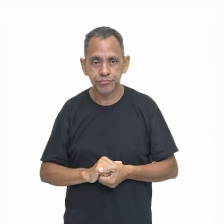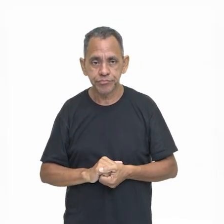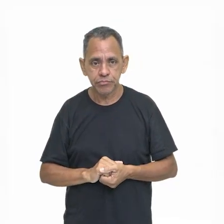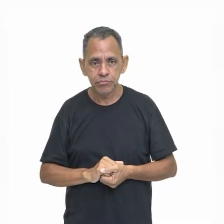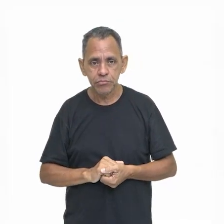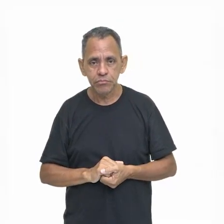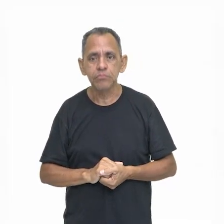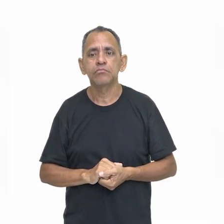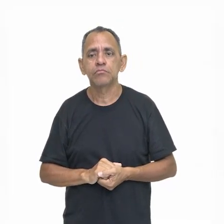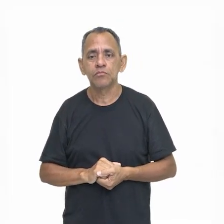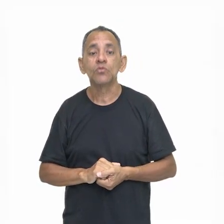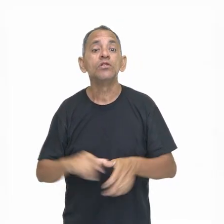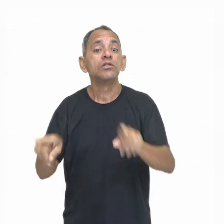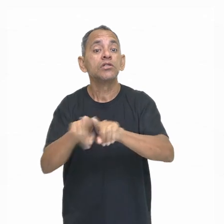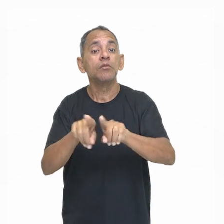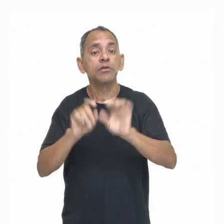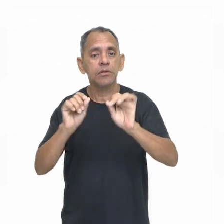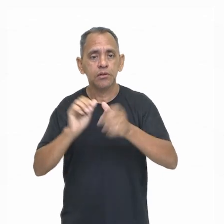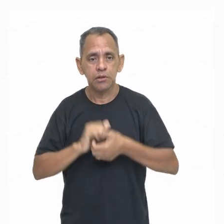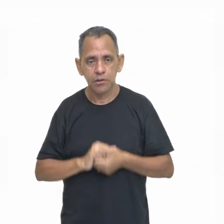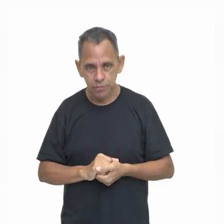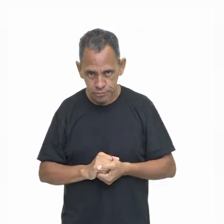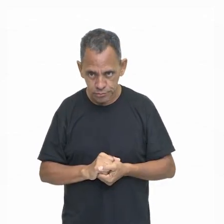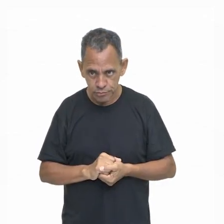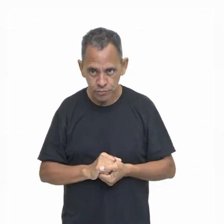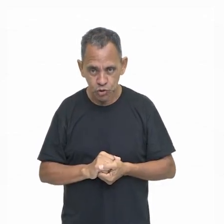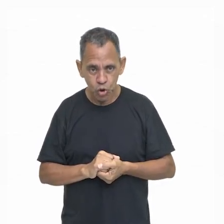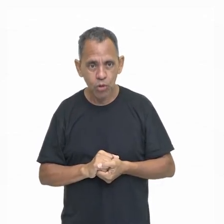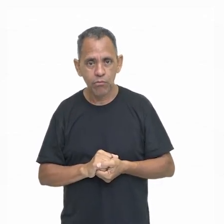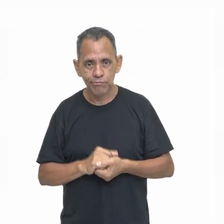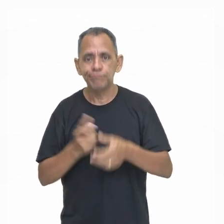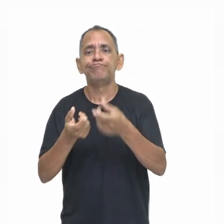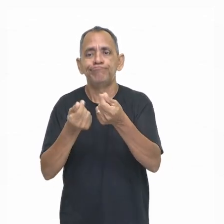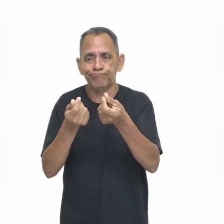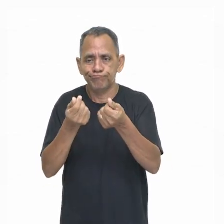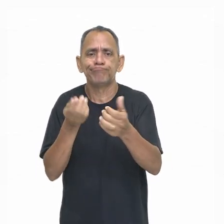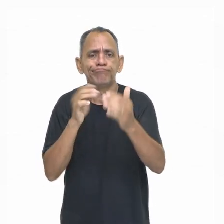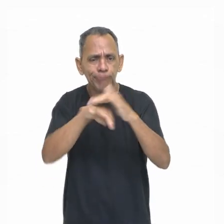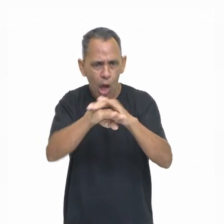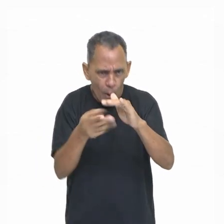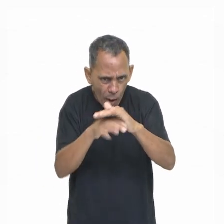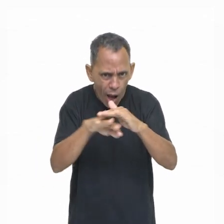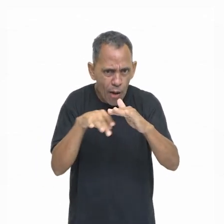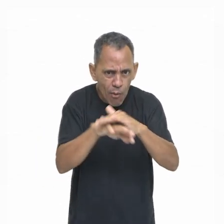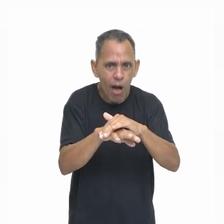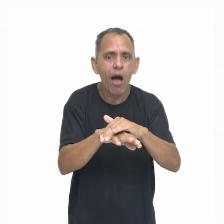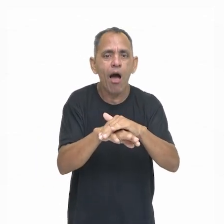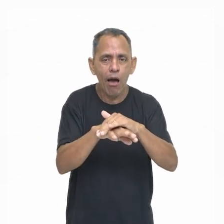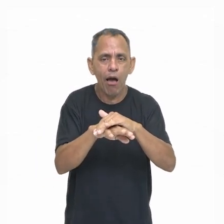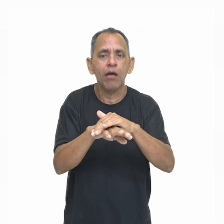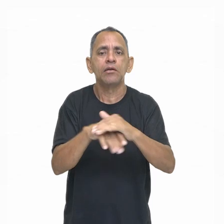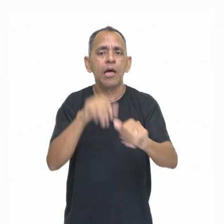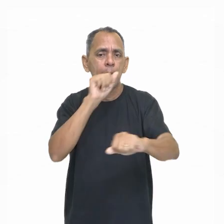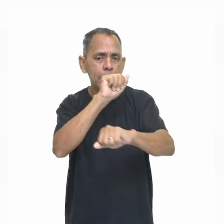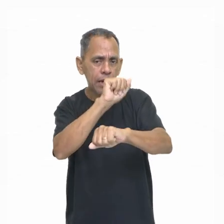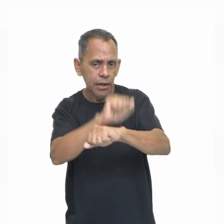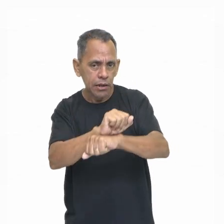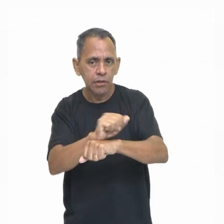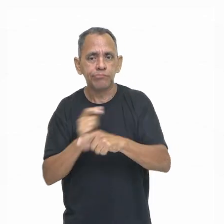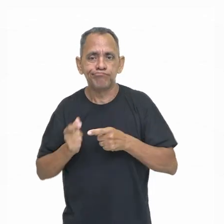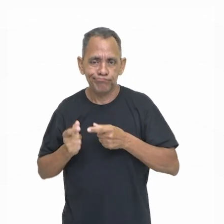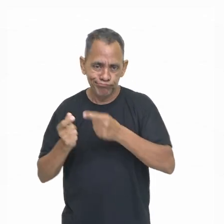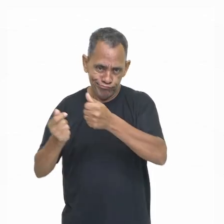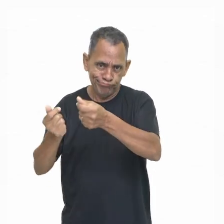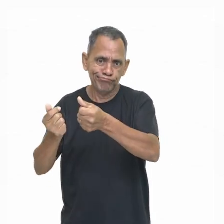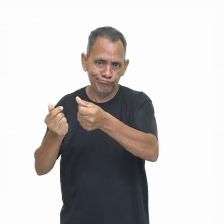na verdade, também que a gente viu, eu já até comentei para vocês, além dessa questão do congelamento dos preços e salários, porque se congela,